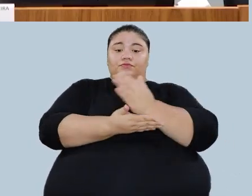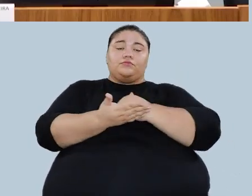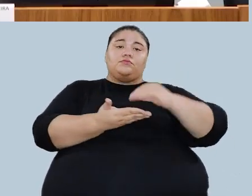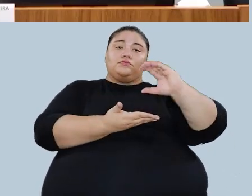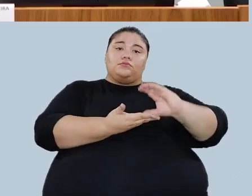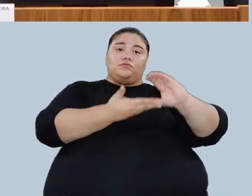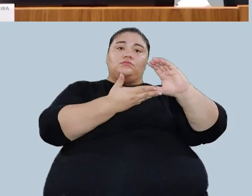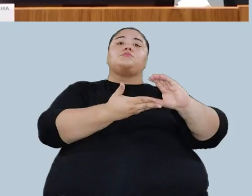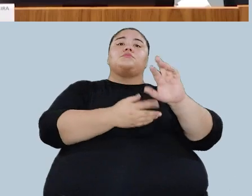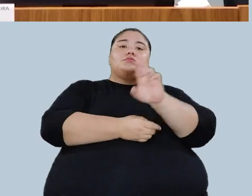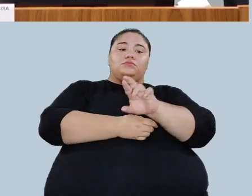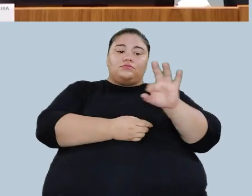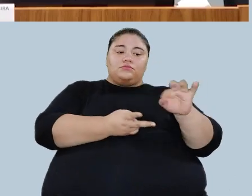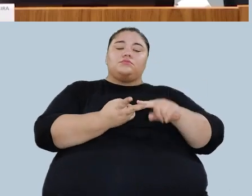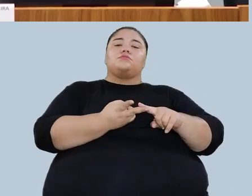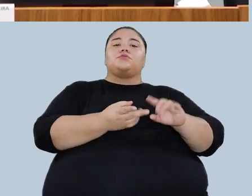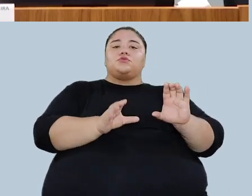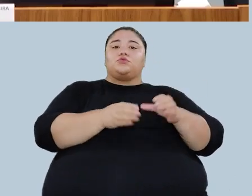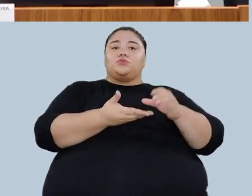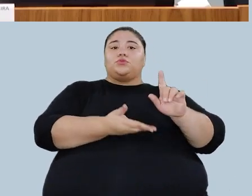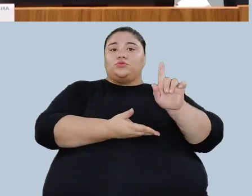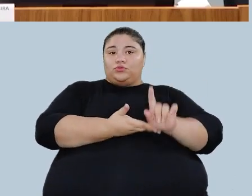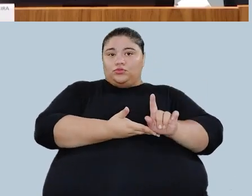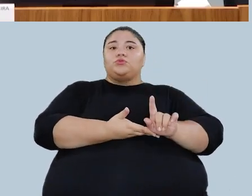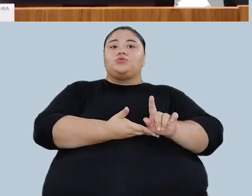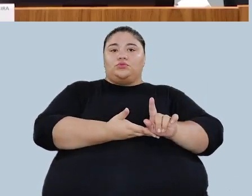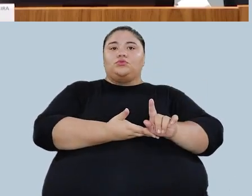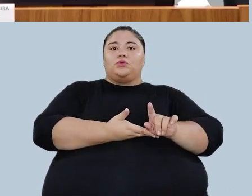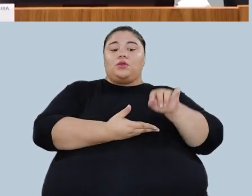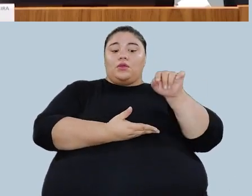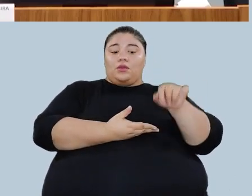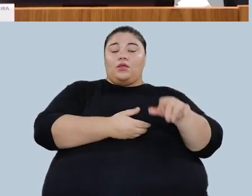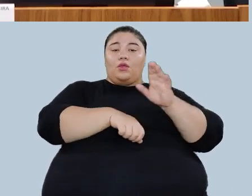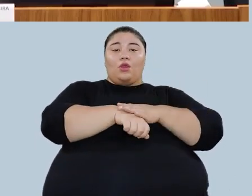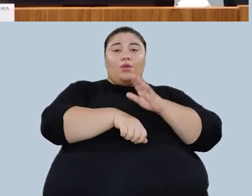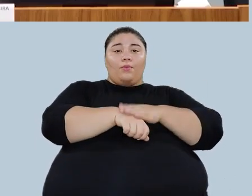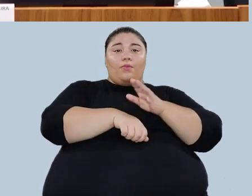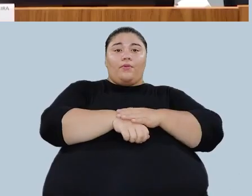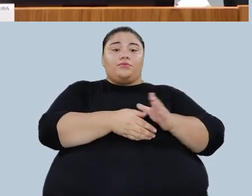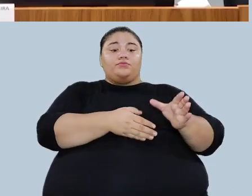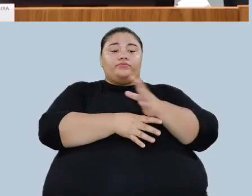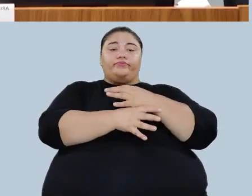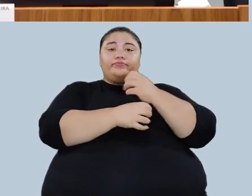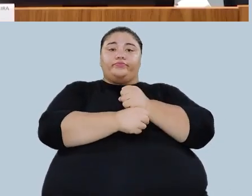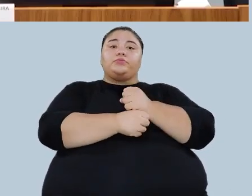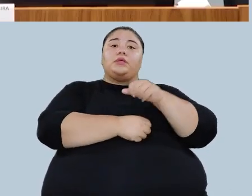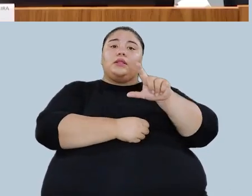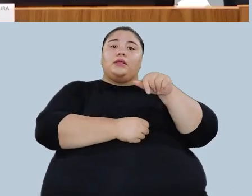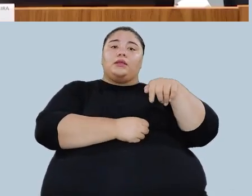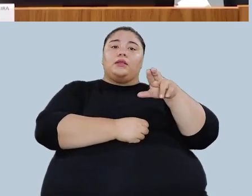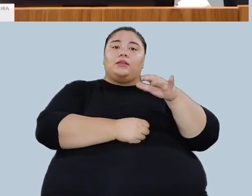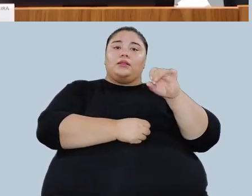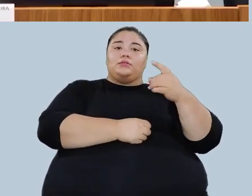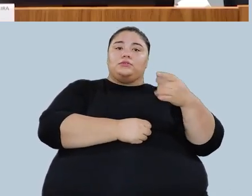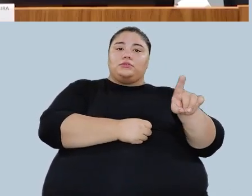e à Receita Federal, porque essa é a gestora da CBS, no momento da liquidação financeira da transação,